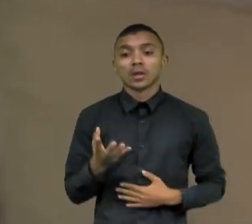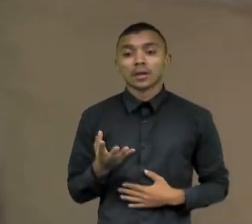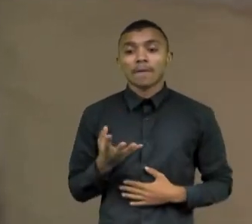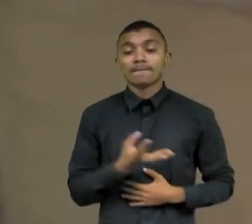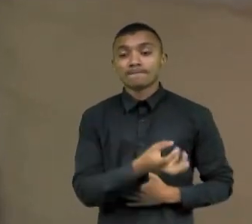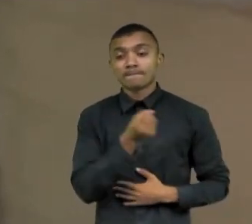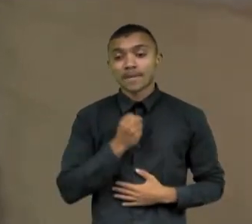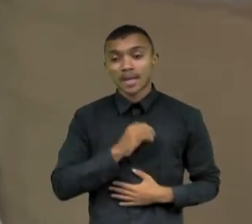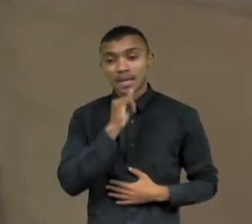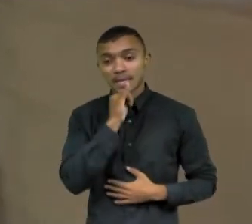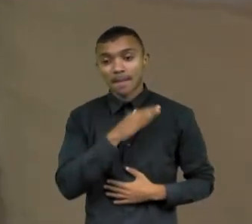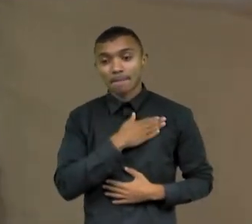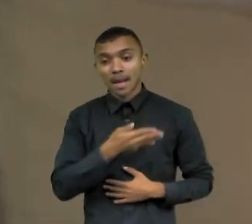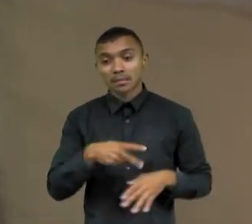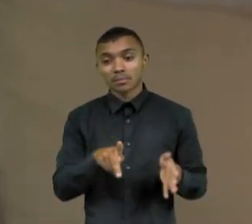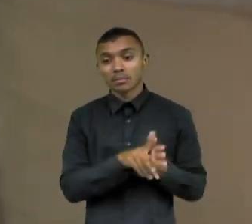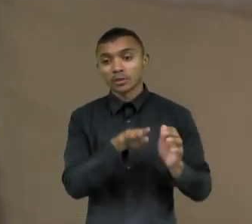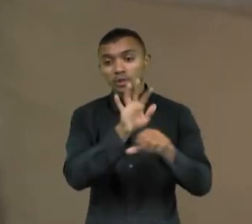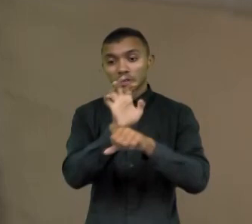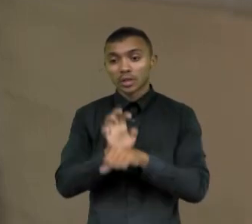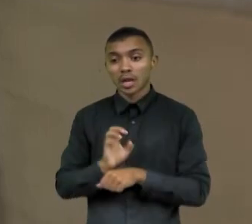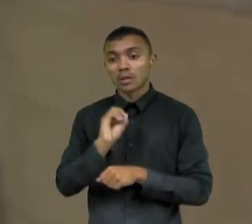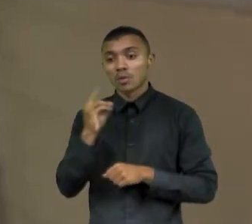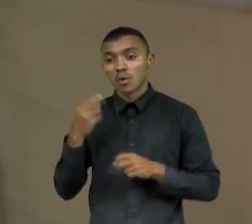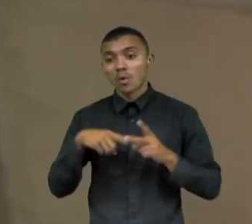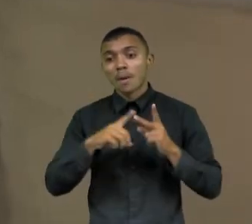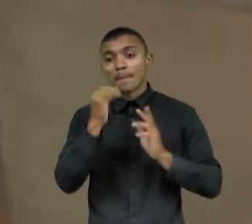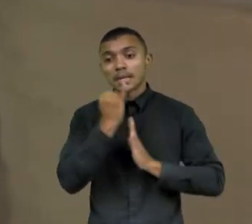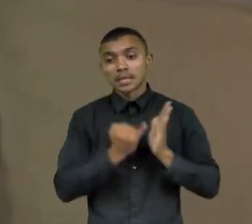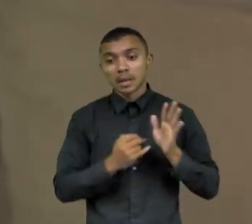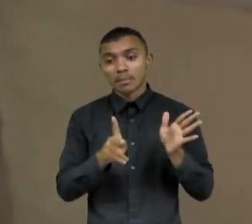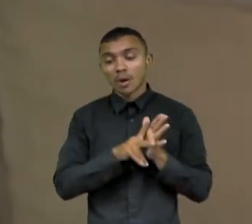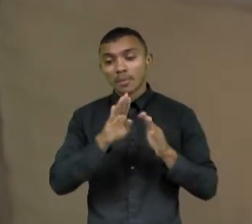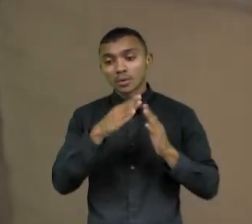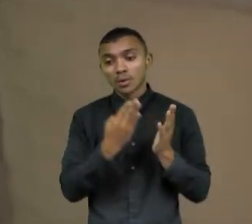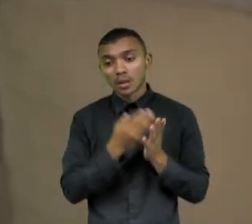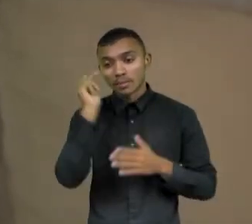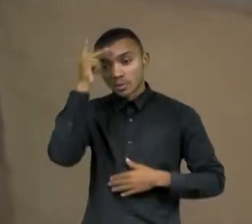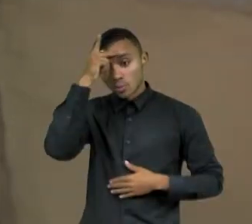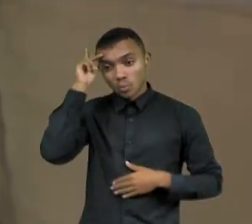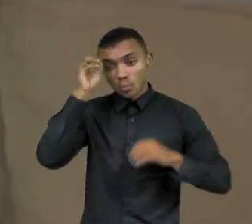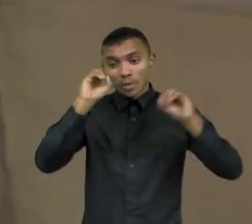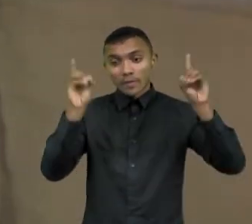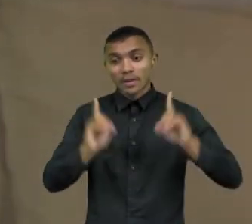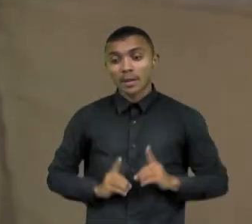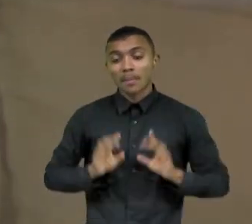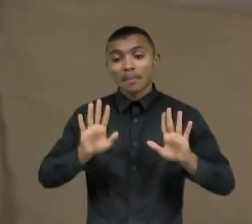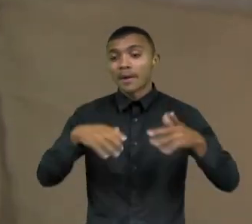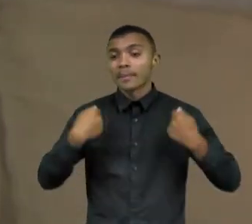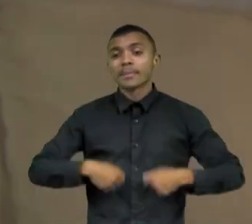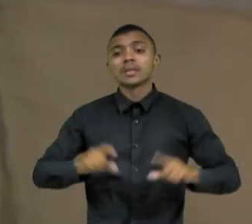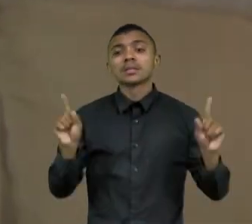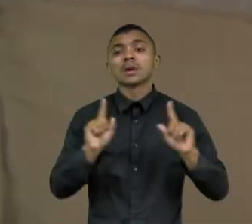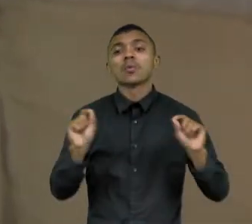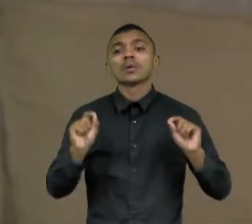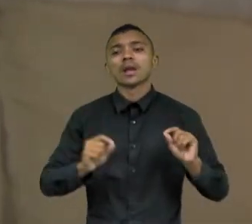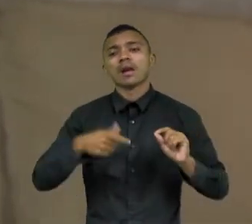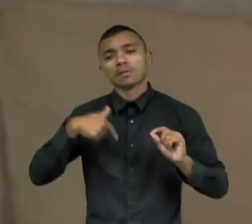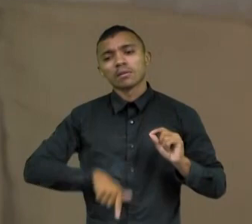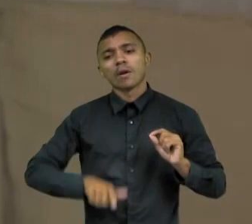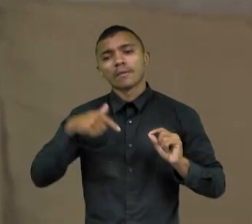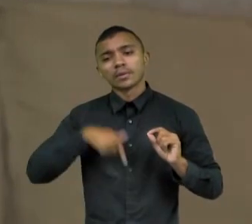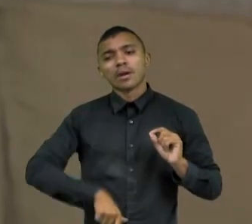como passe livre interestadual ou matrícula em escola para pessoas com deficiência, essas pessoas não precisam estar sempre fazendo exames, ou